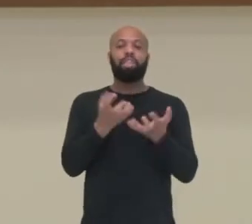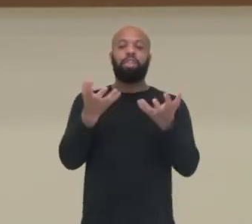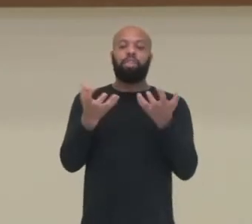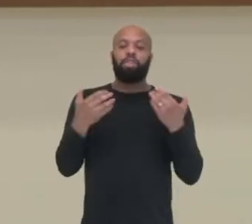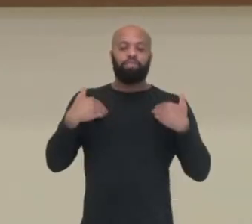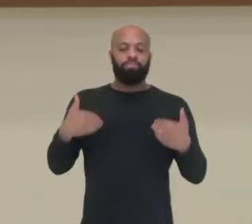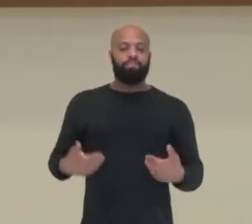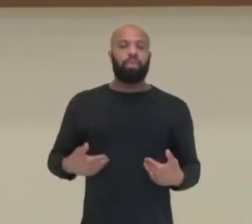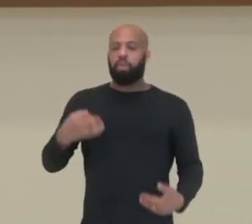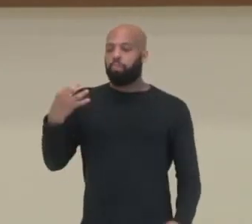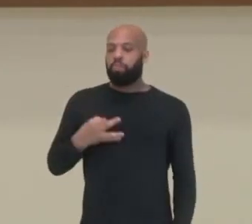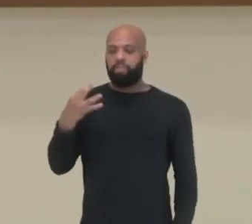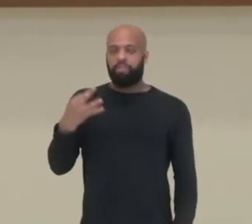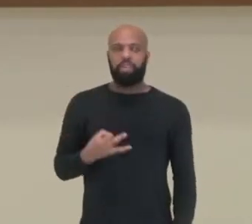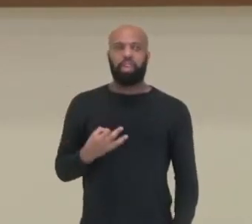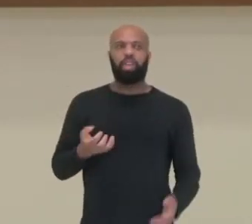pelo